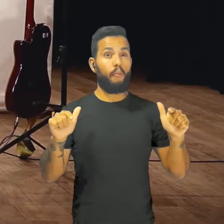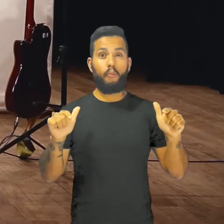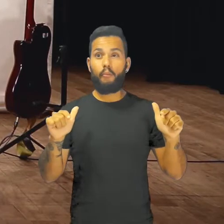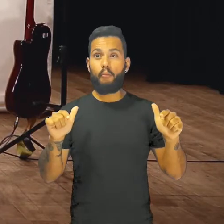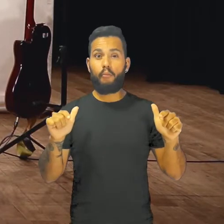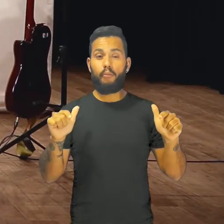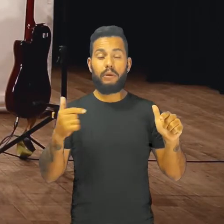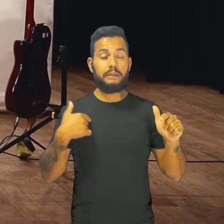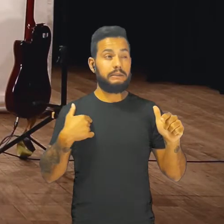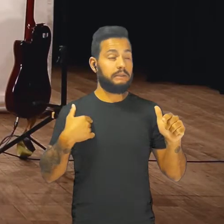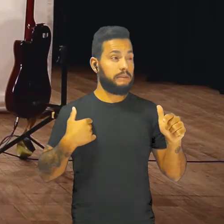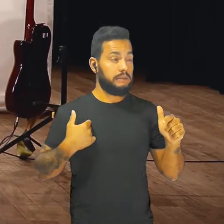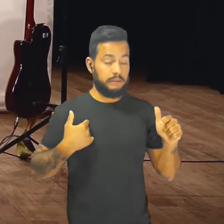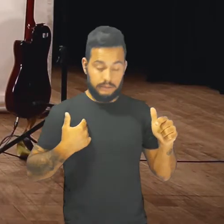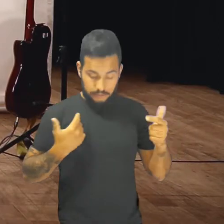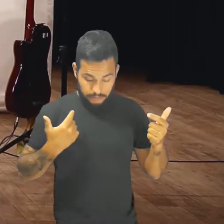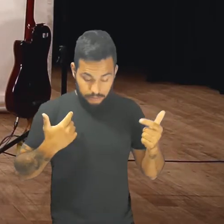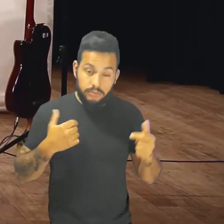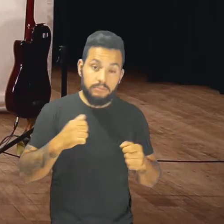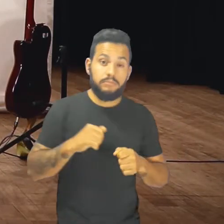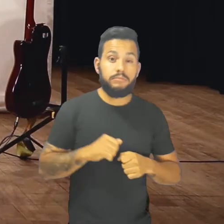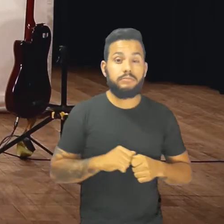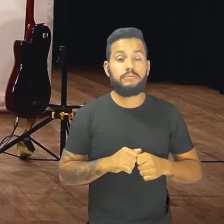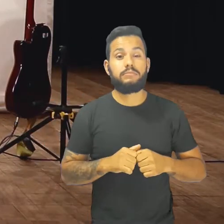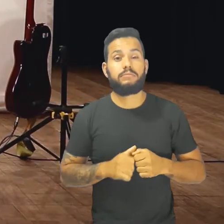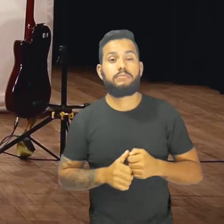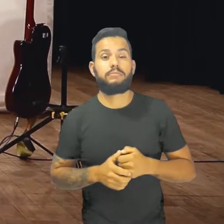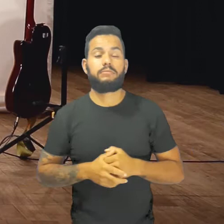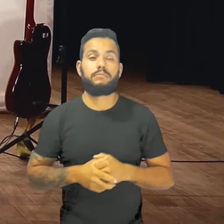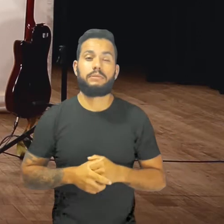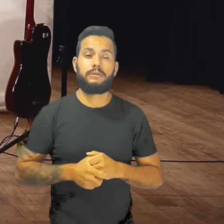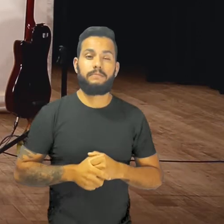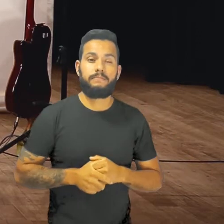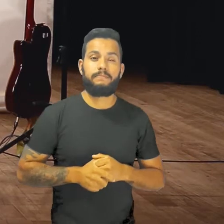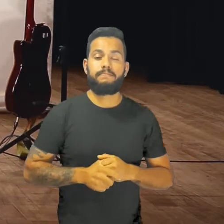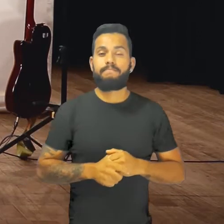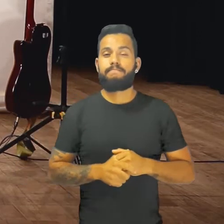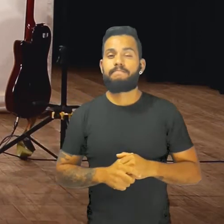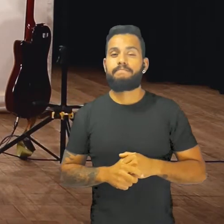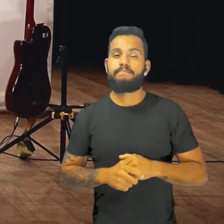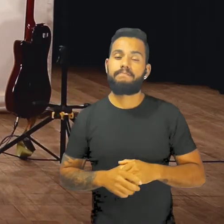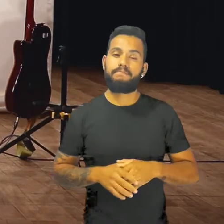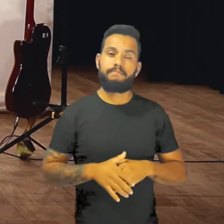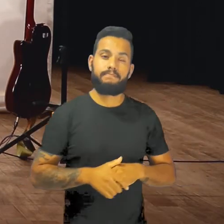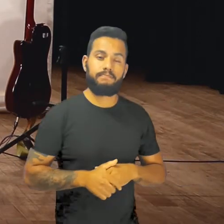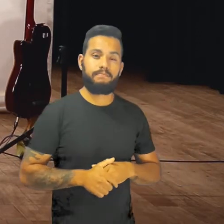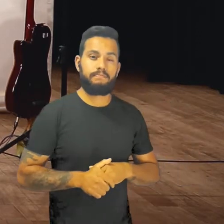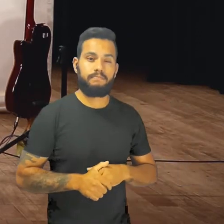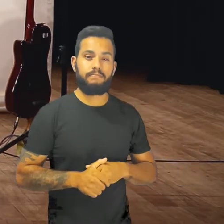mesmo ferrado com tanta porqueira. Dizem que no cerrado ainda existe a lobeira, que